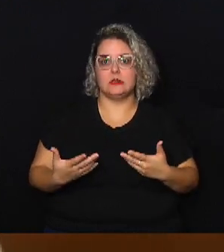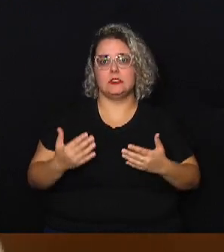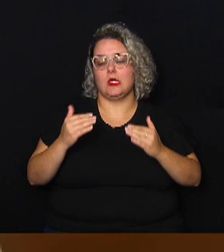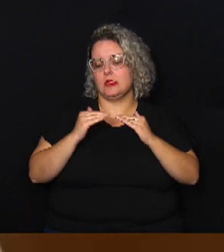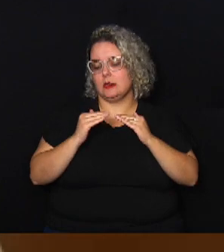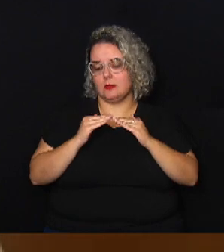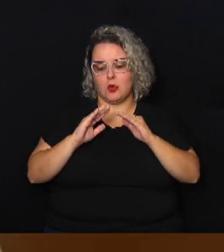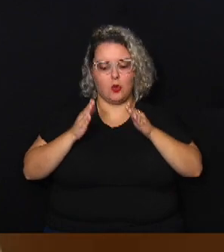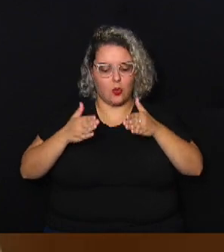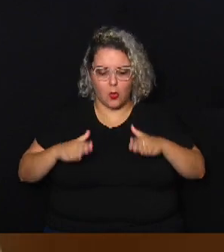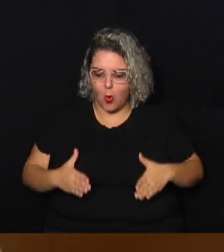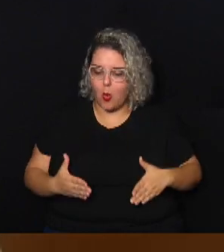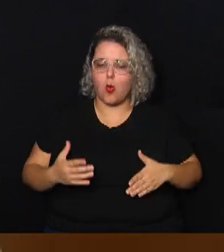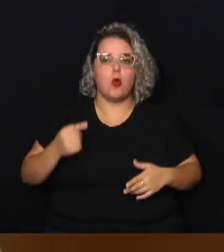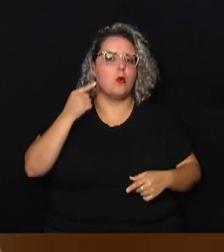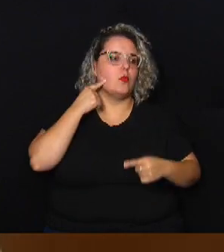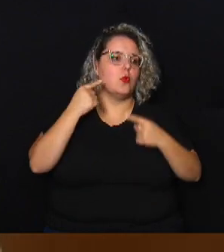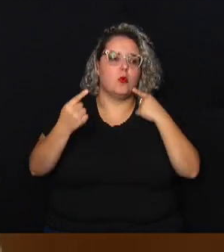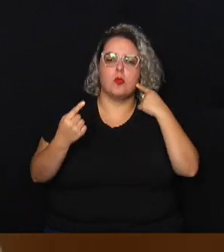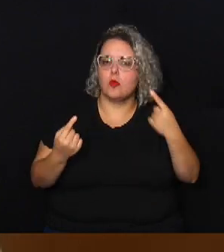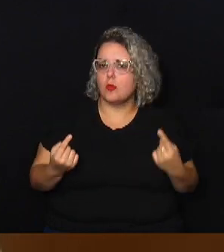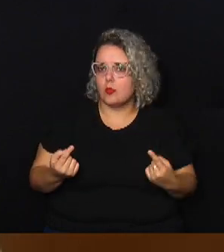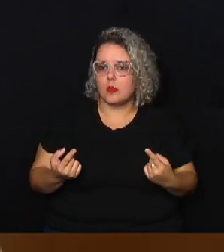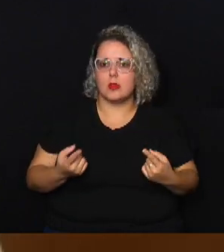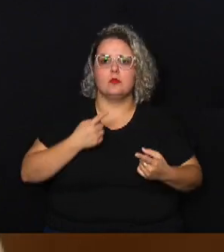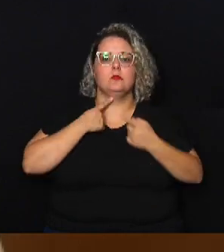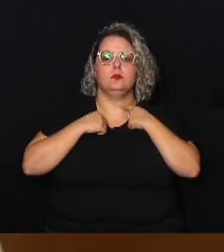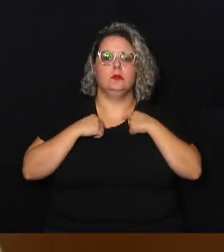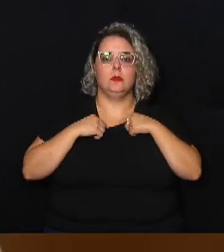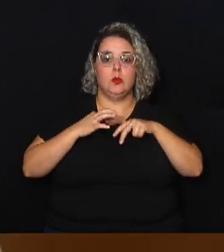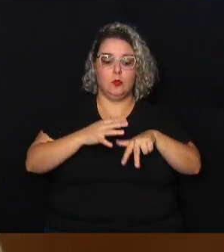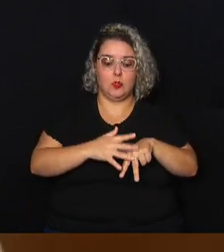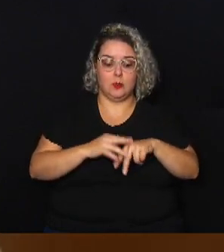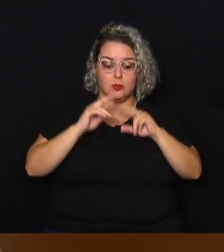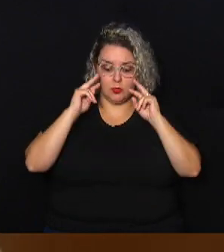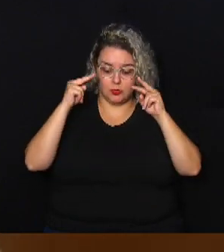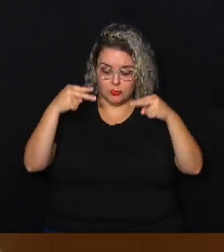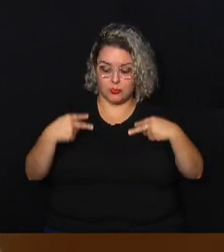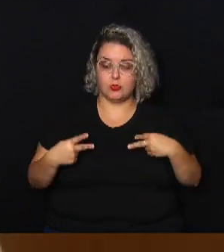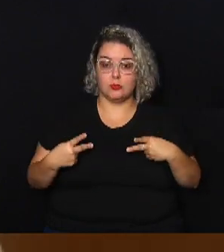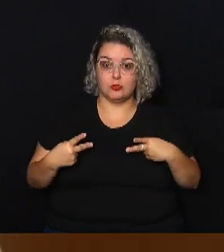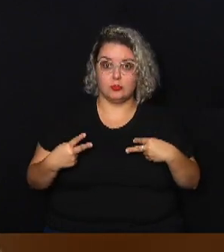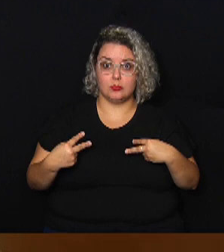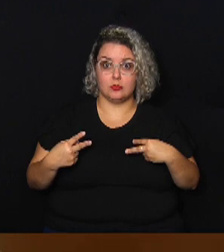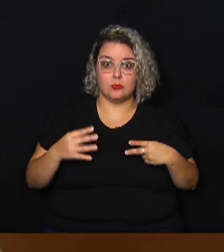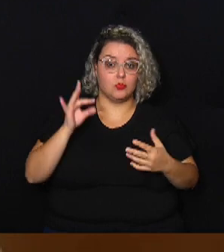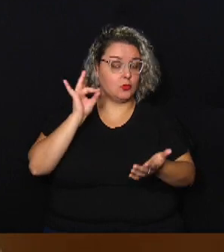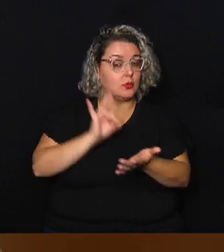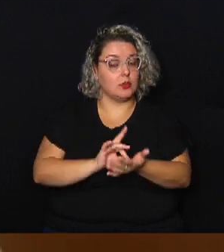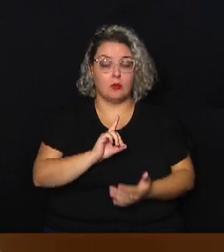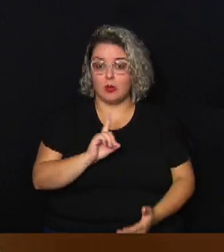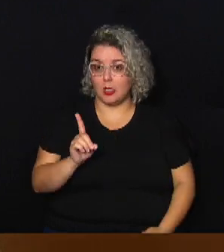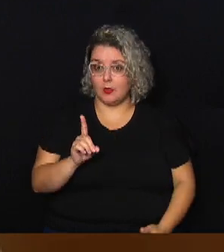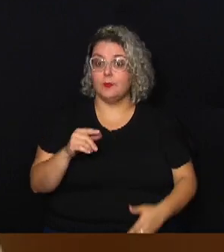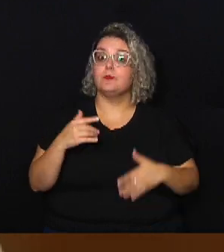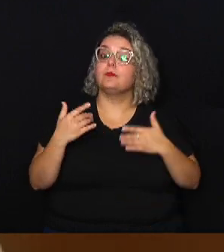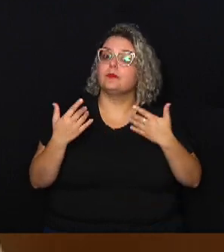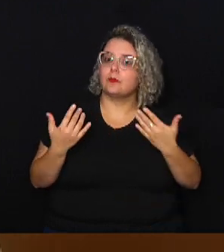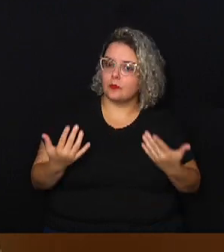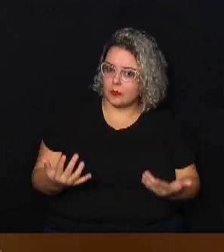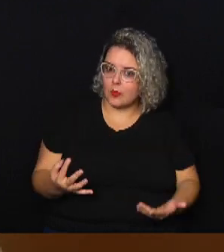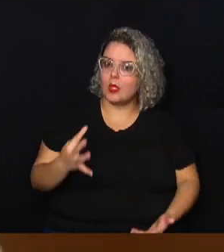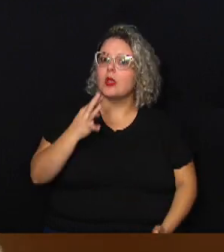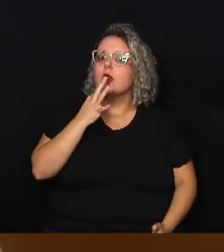Tem pacientes que, às vezes, elas se enxergam de uma forma que elas não são. Então, a gente já conhece